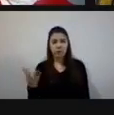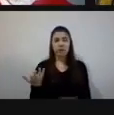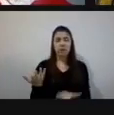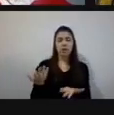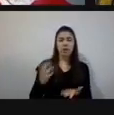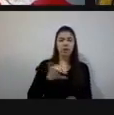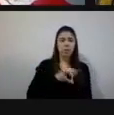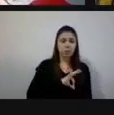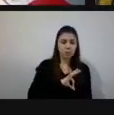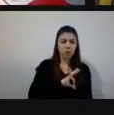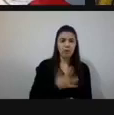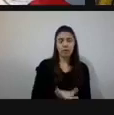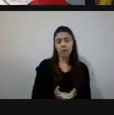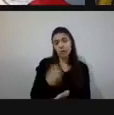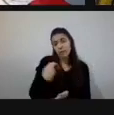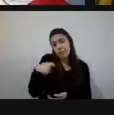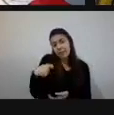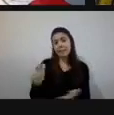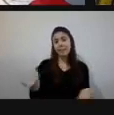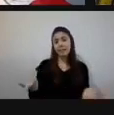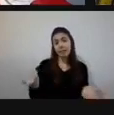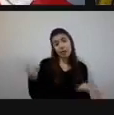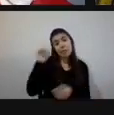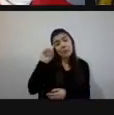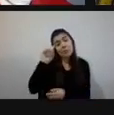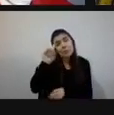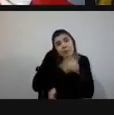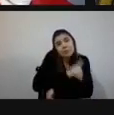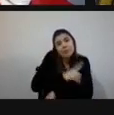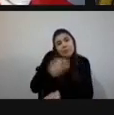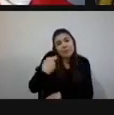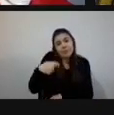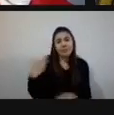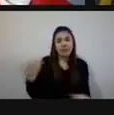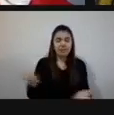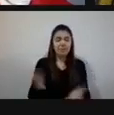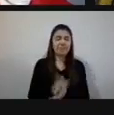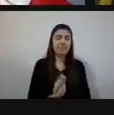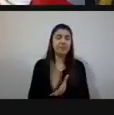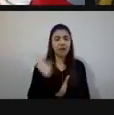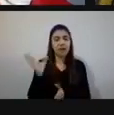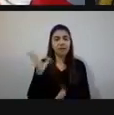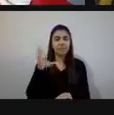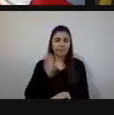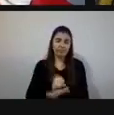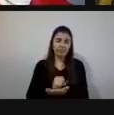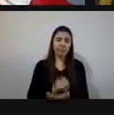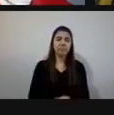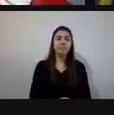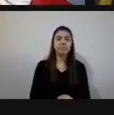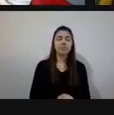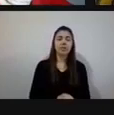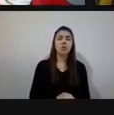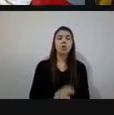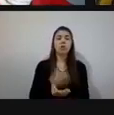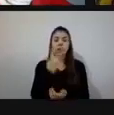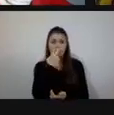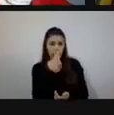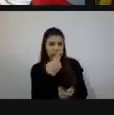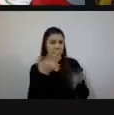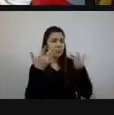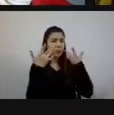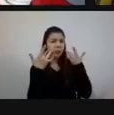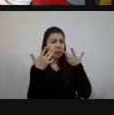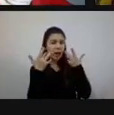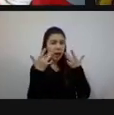está salvo lá. Nós falamos muito isso nas palestras, né? Como naquele teatro, a Gabriela apresentou certa vez aqui